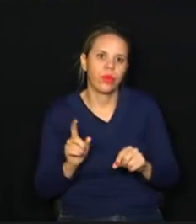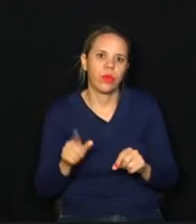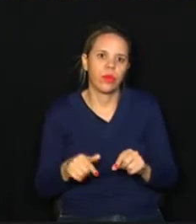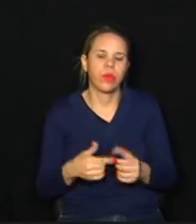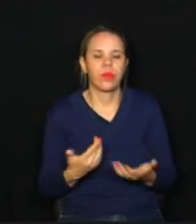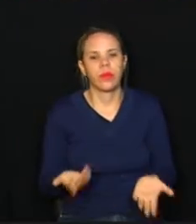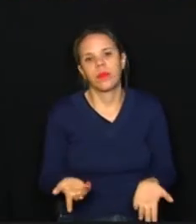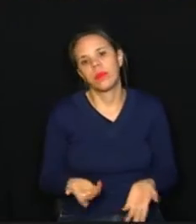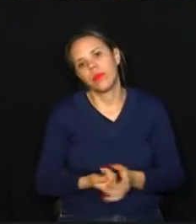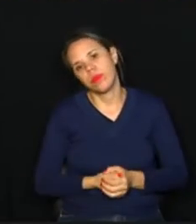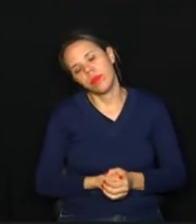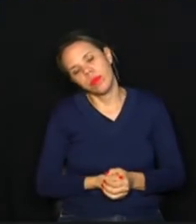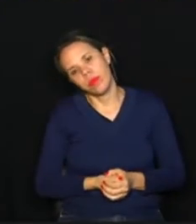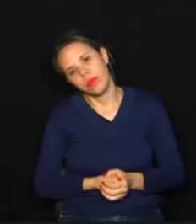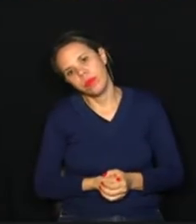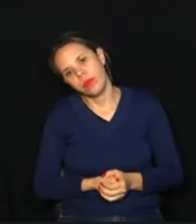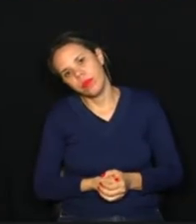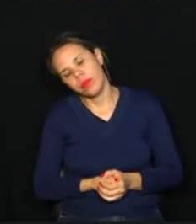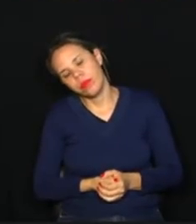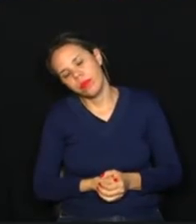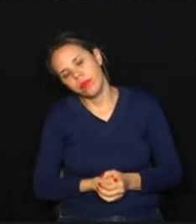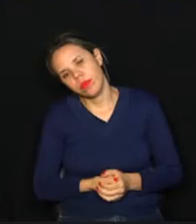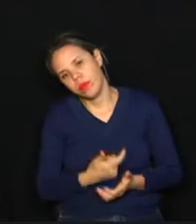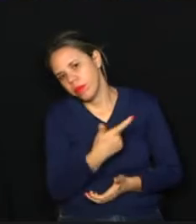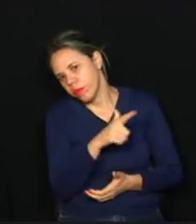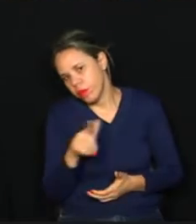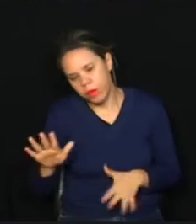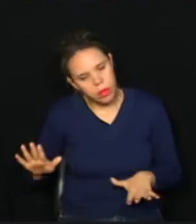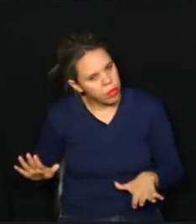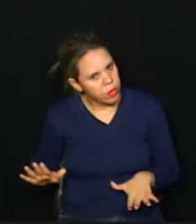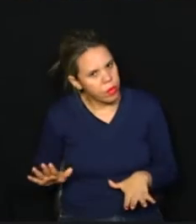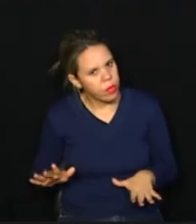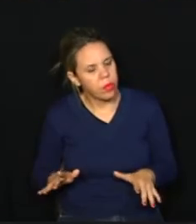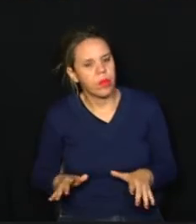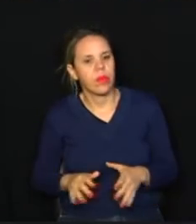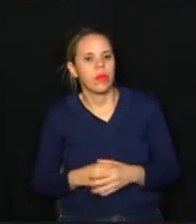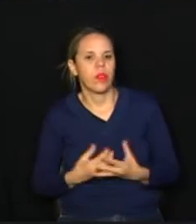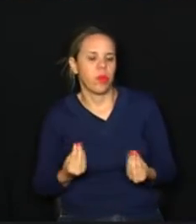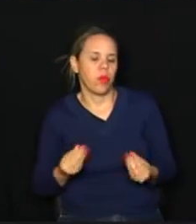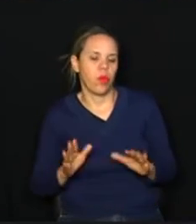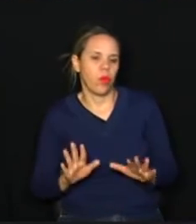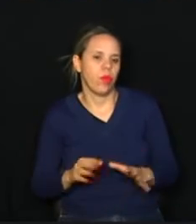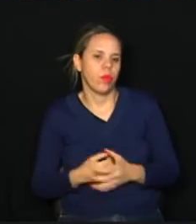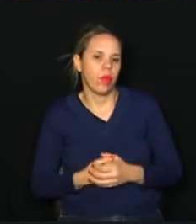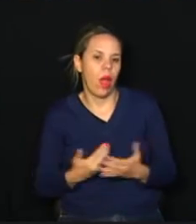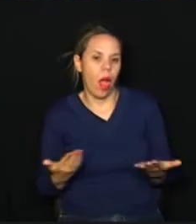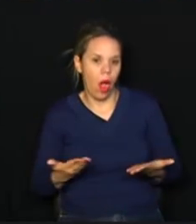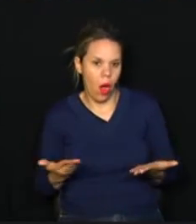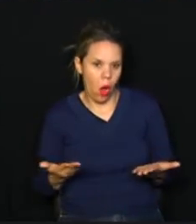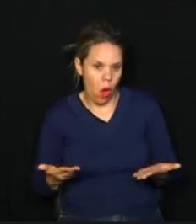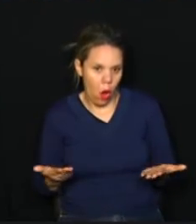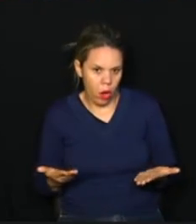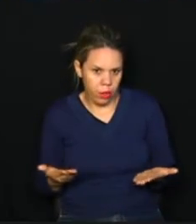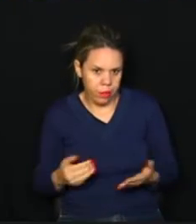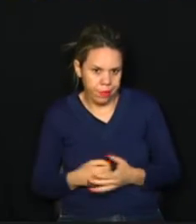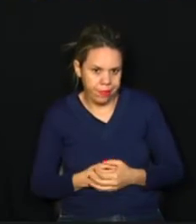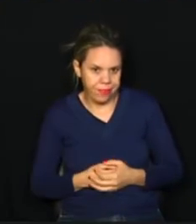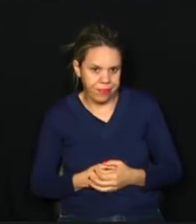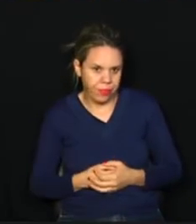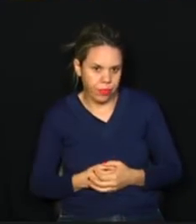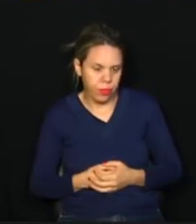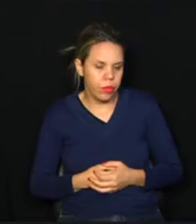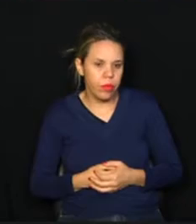isso deixou de existir tão intensamente, mas que agora, com essa